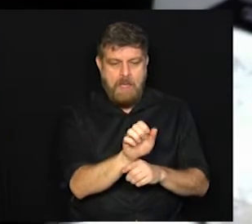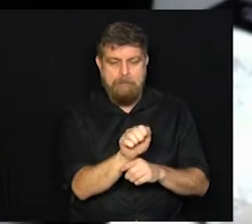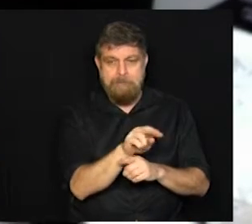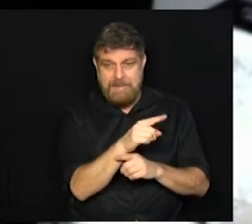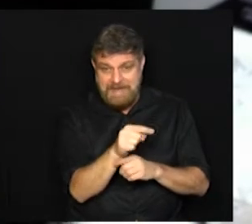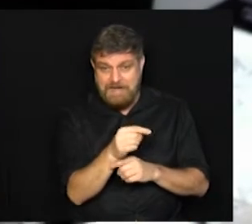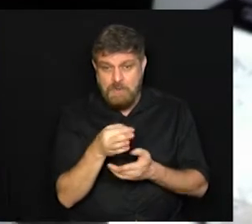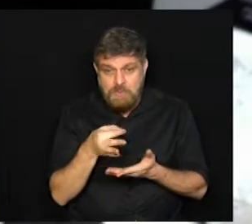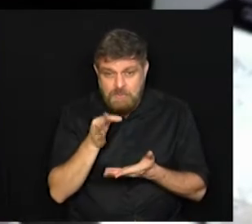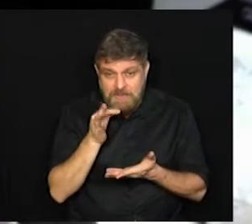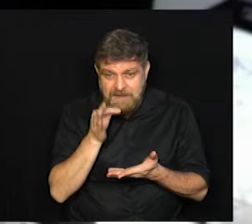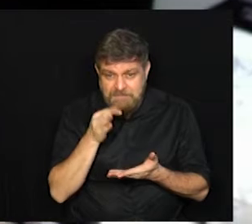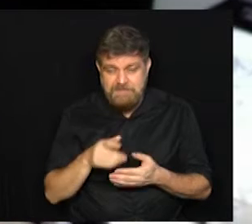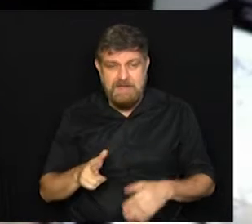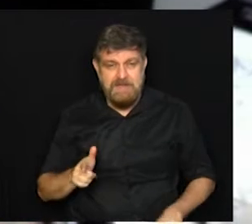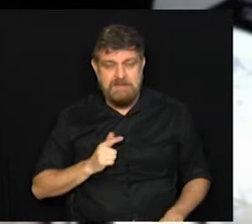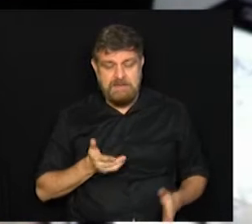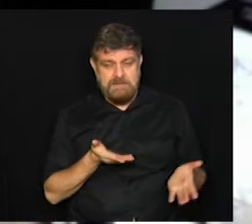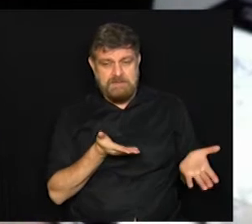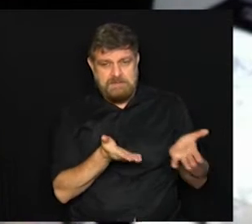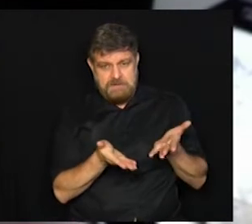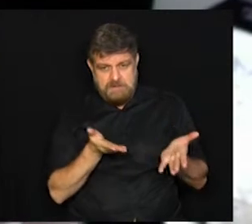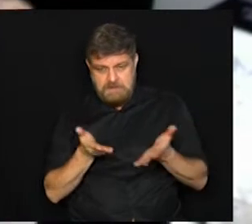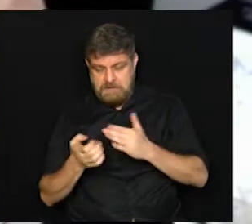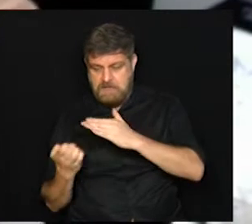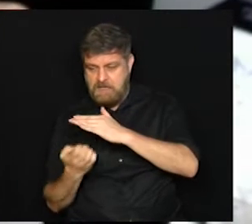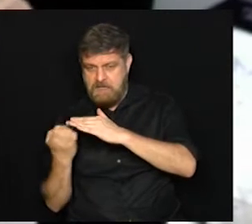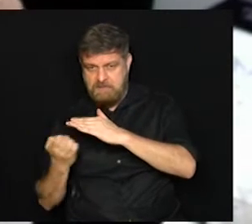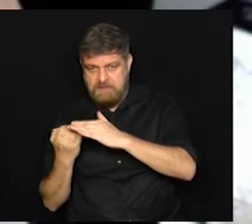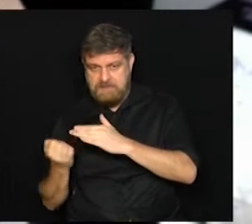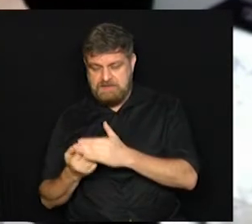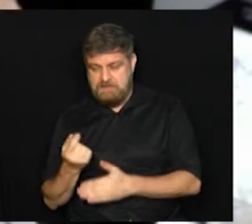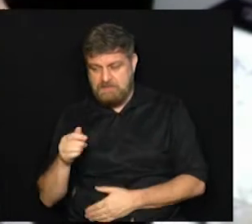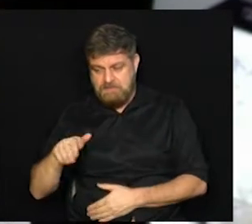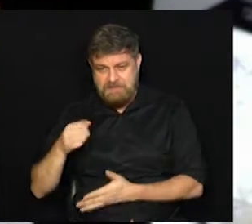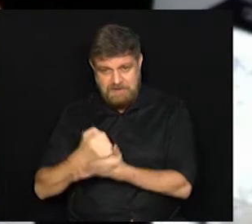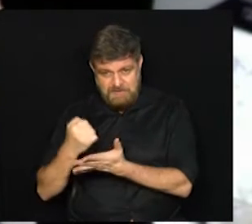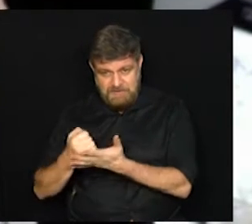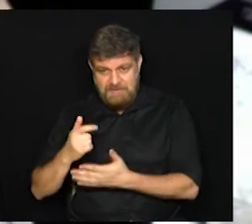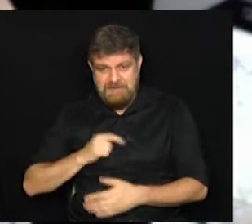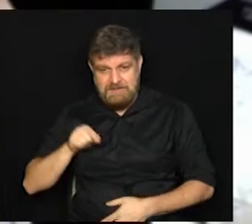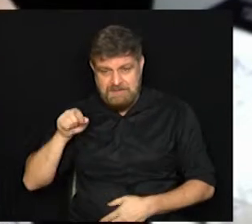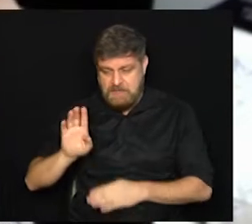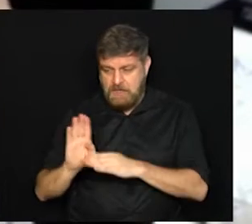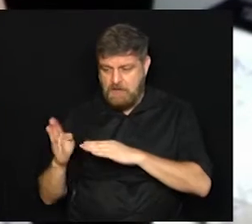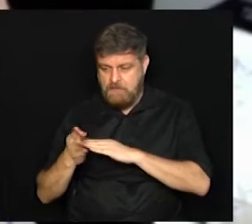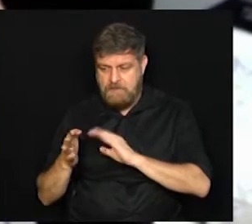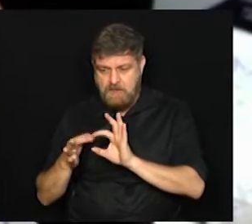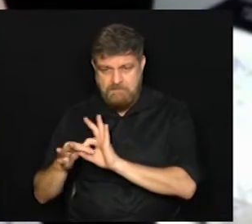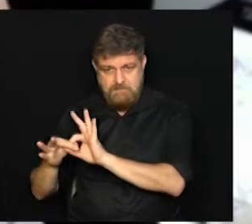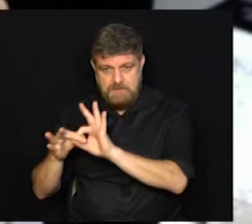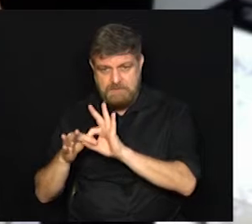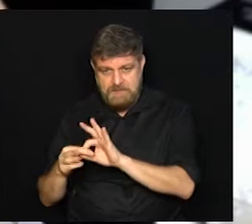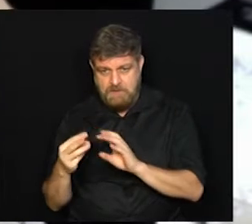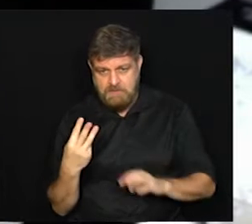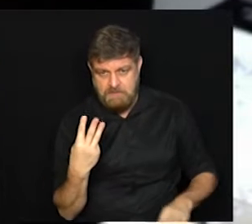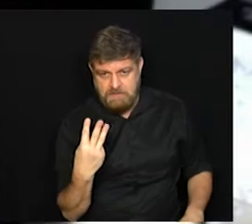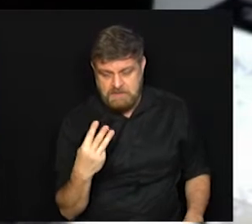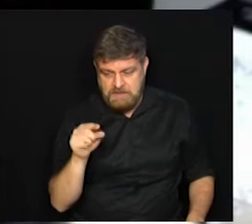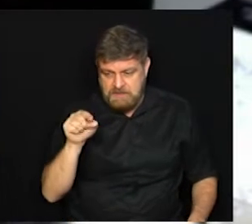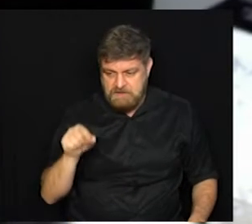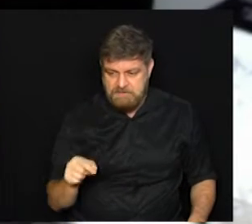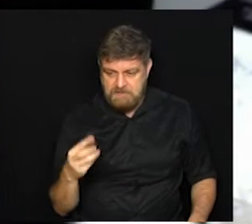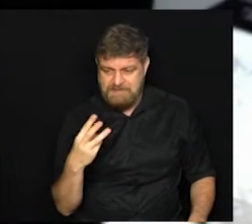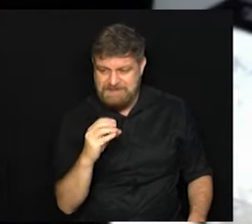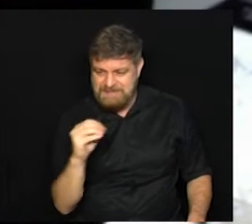Em licitação, como eu disse, aqueles quase 5 quilômetros, nós temos no Vila União 3,3 quilômetros e